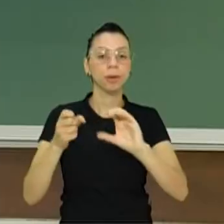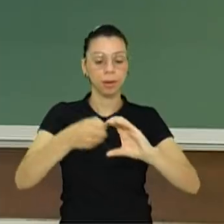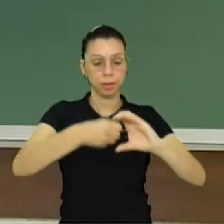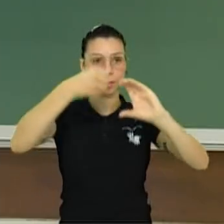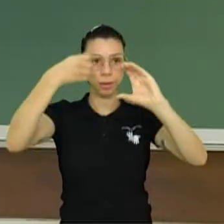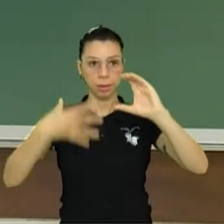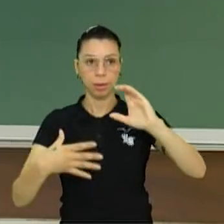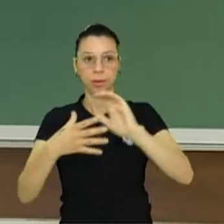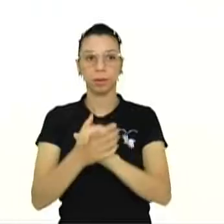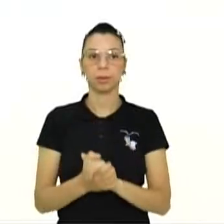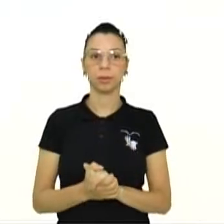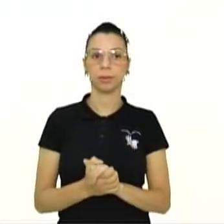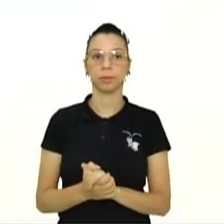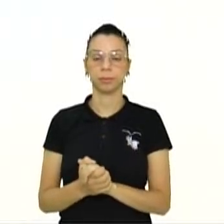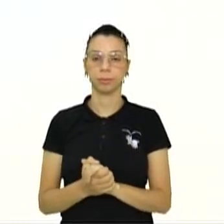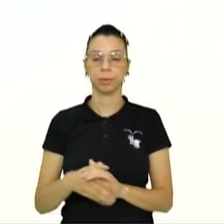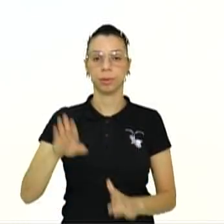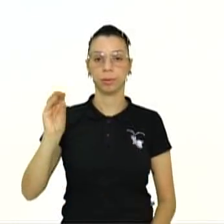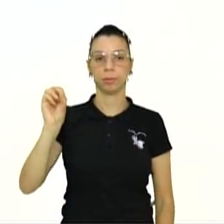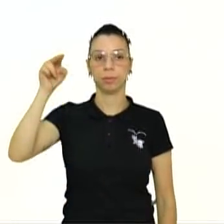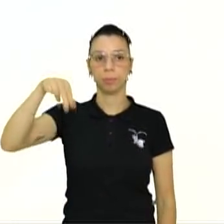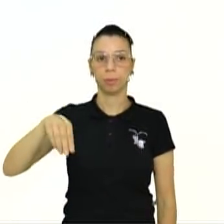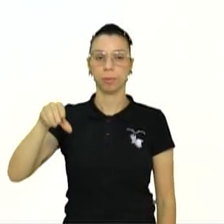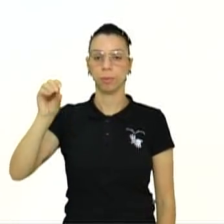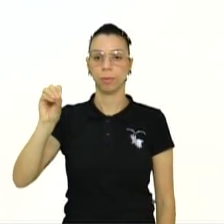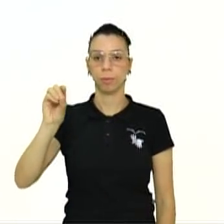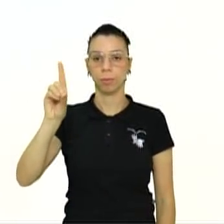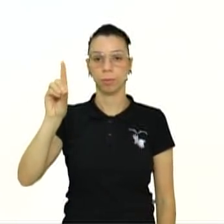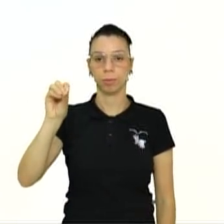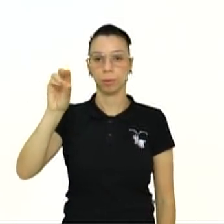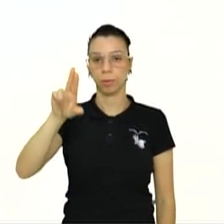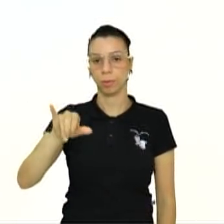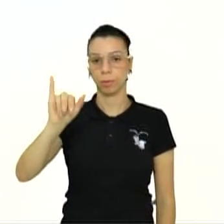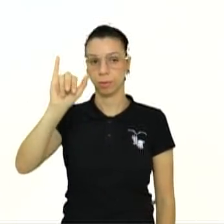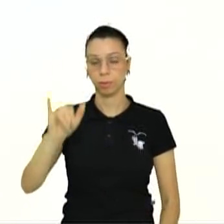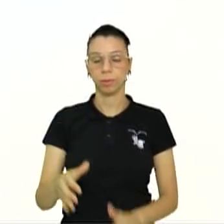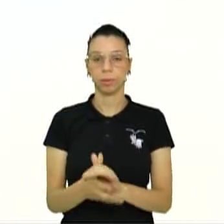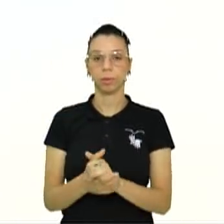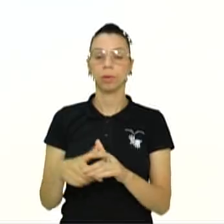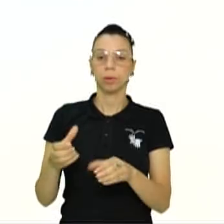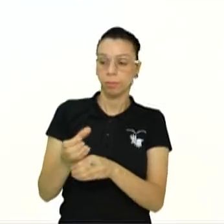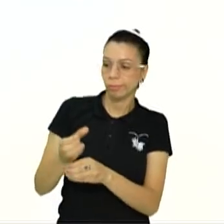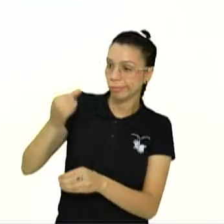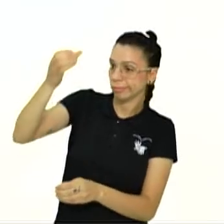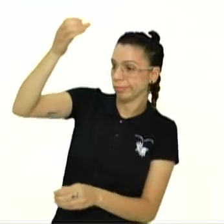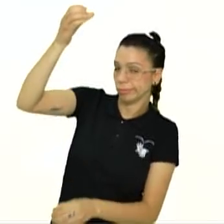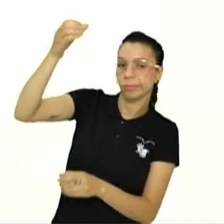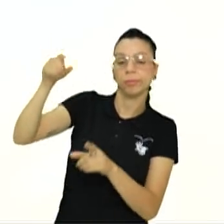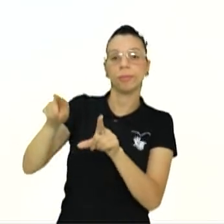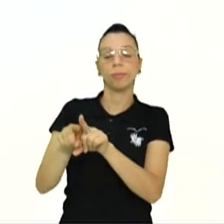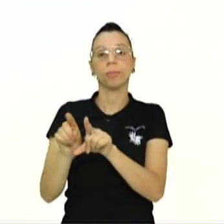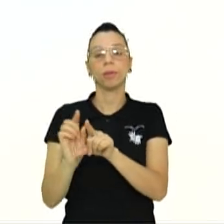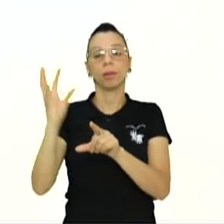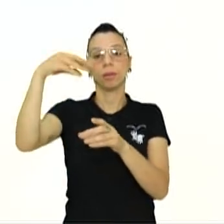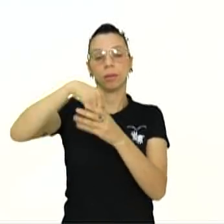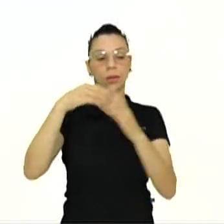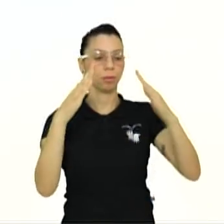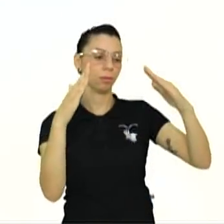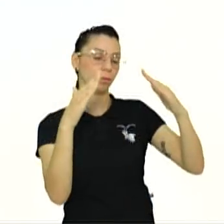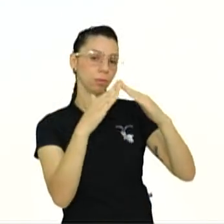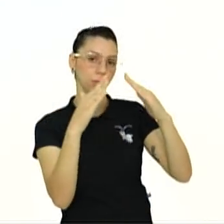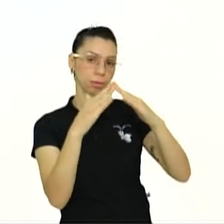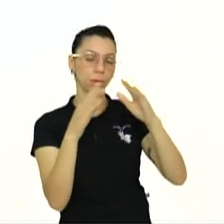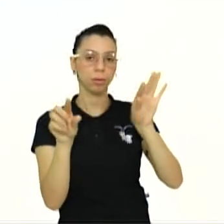Odori. Com base vertical, usados em ambientes internos, casas